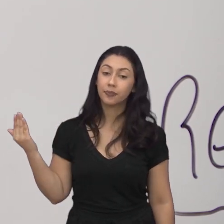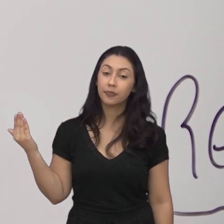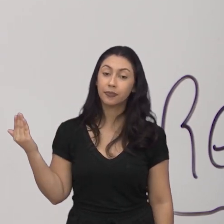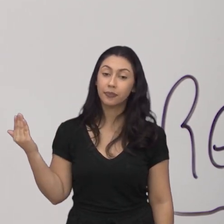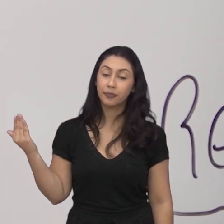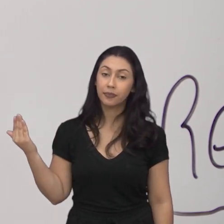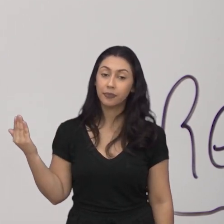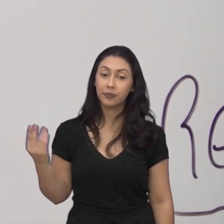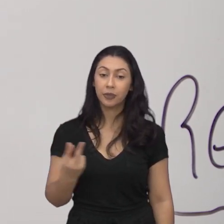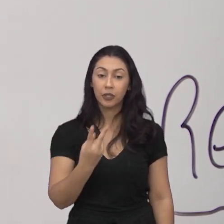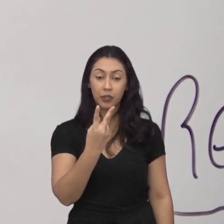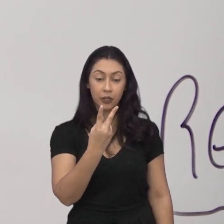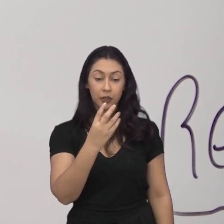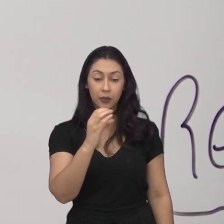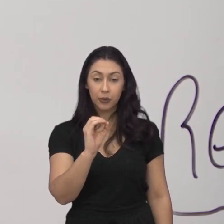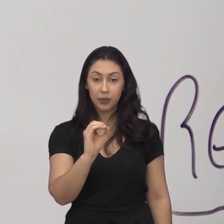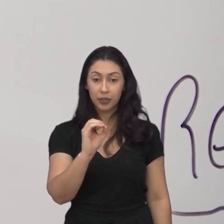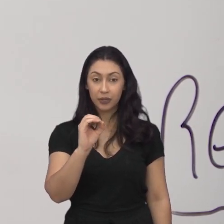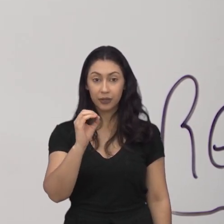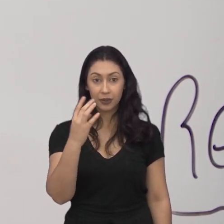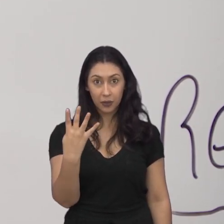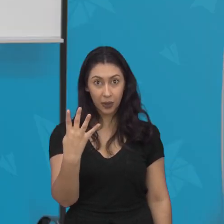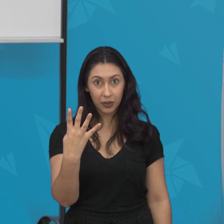quilogramas que a gente vai precisar do peróxido,